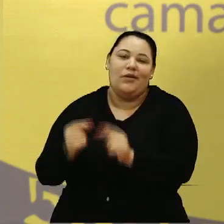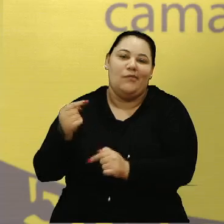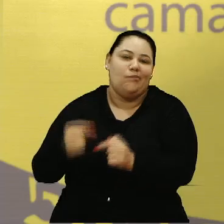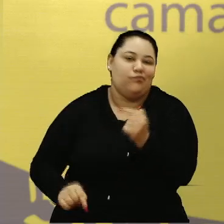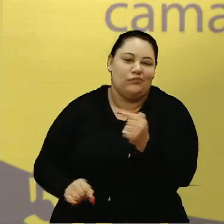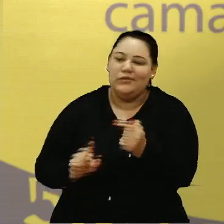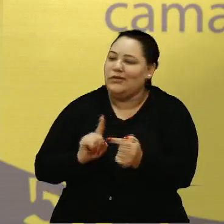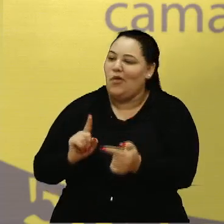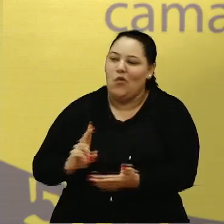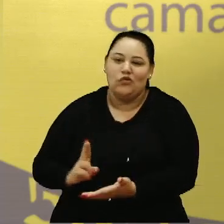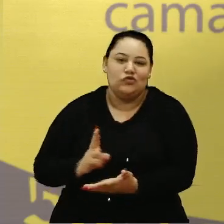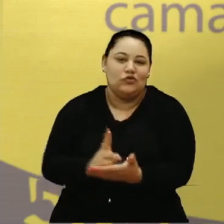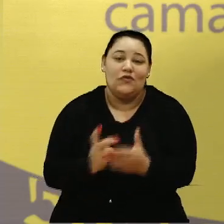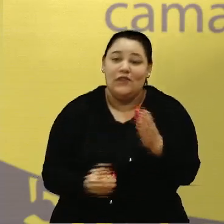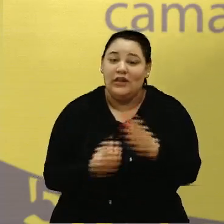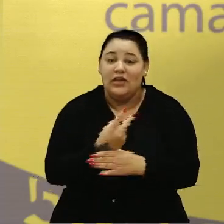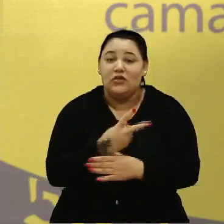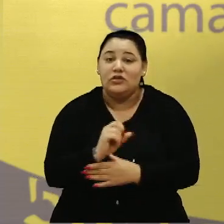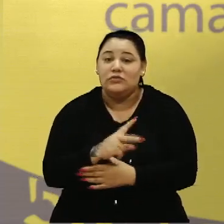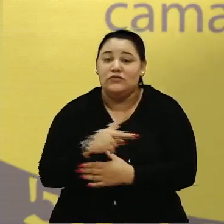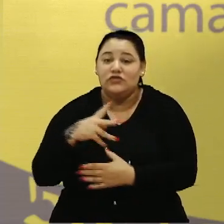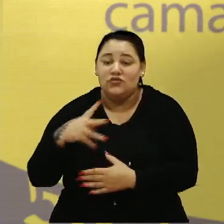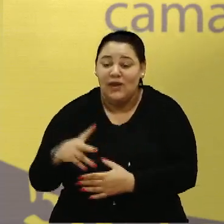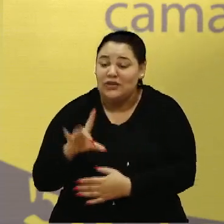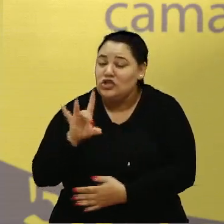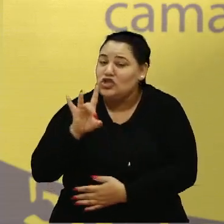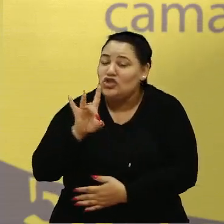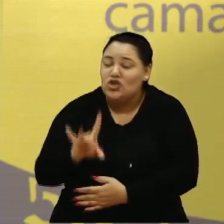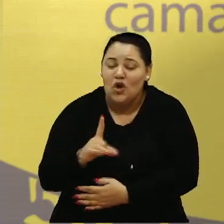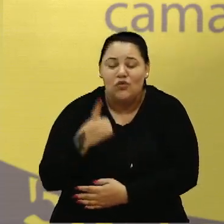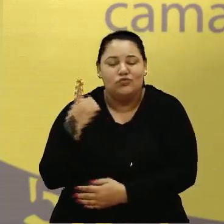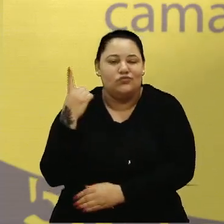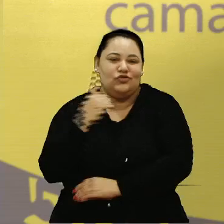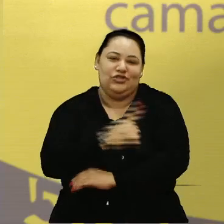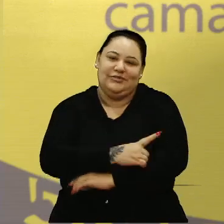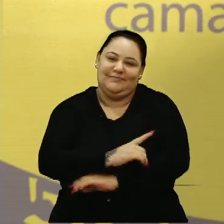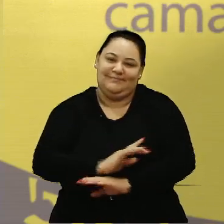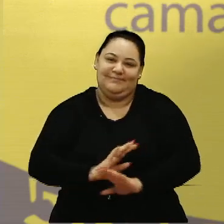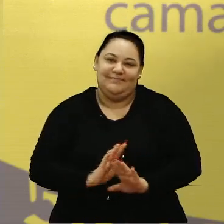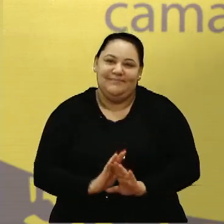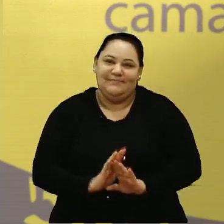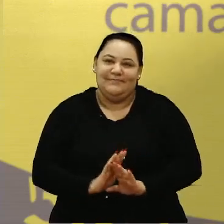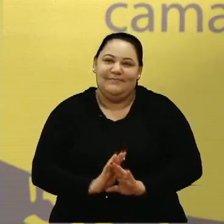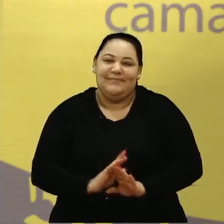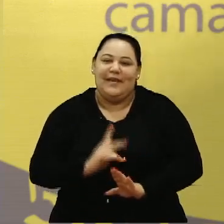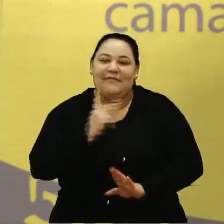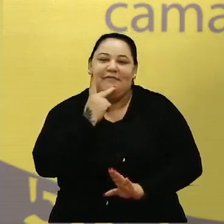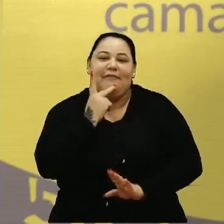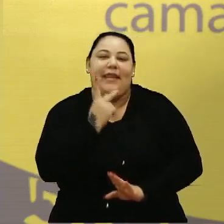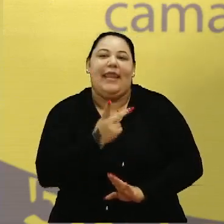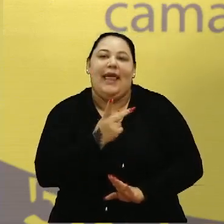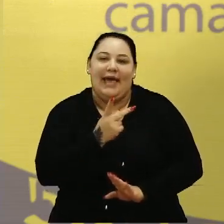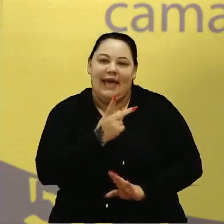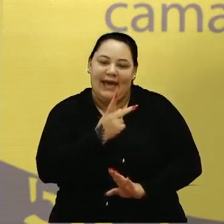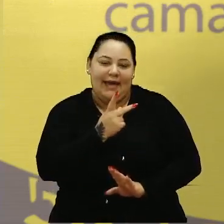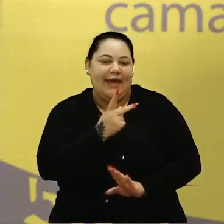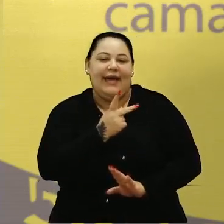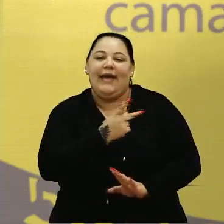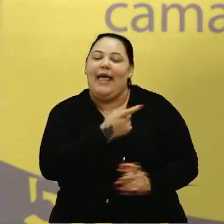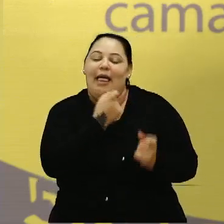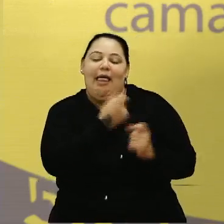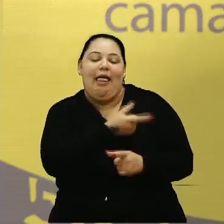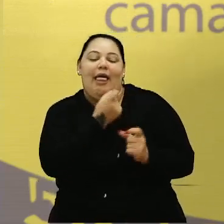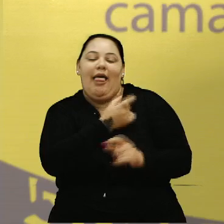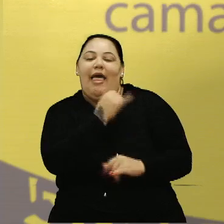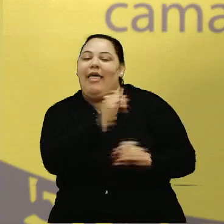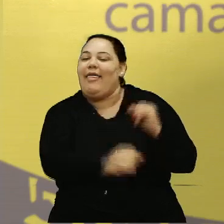vigente, ele foi lançado em 2024, apenas num dia para lacrarem com um meme, né? E após